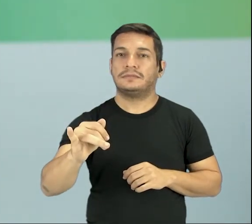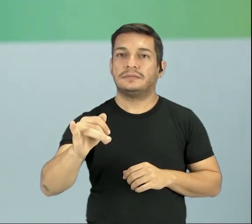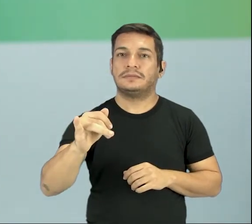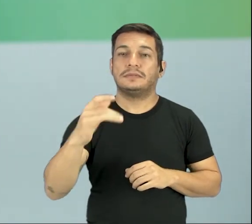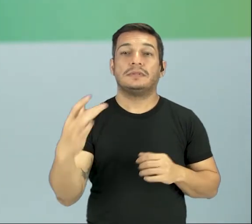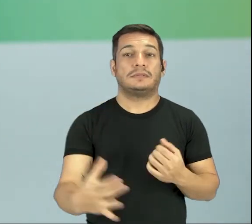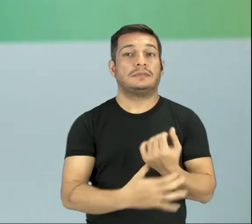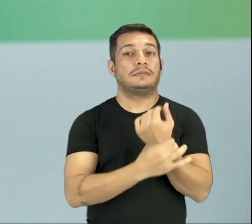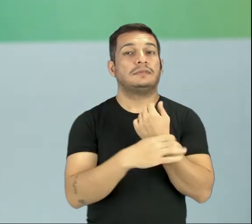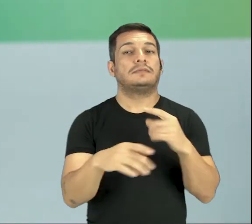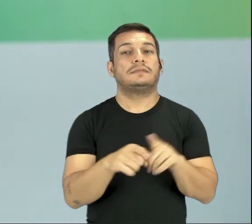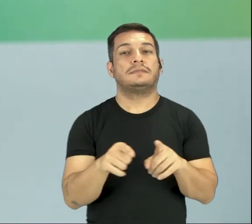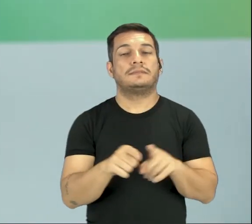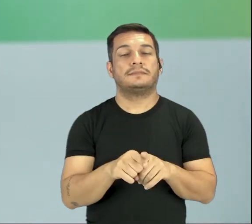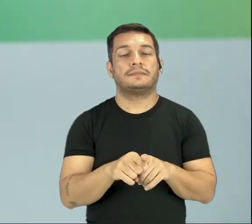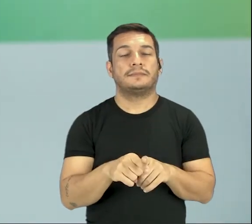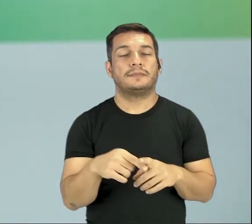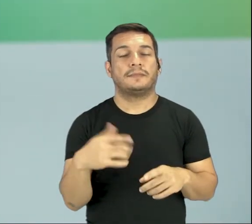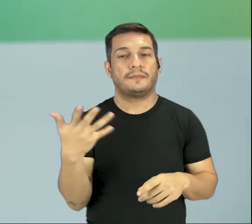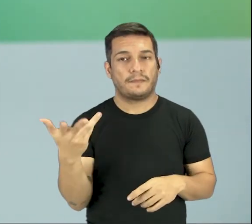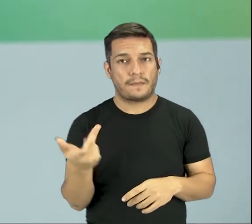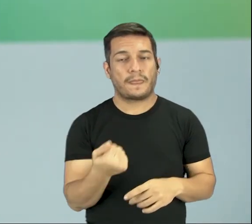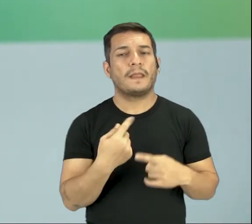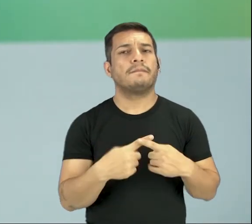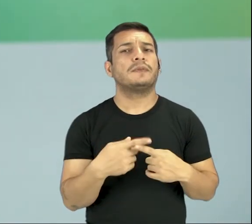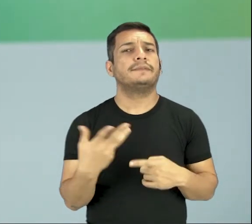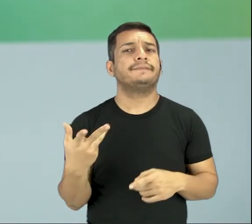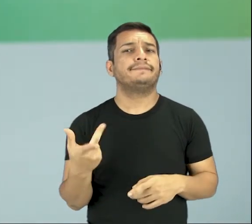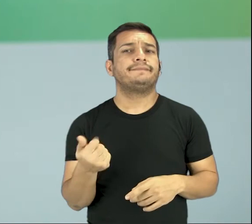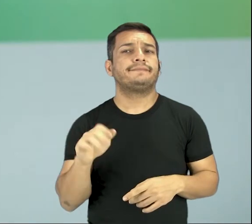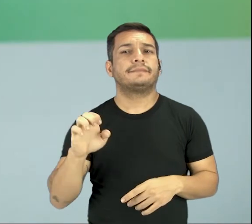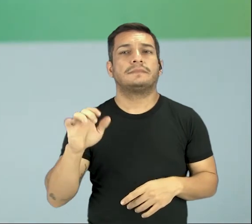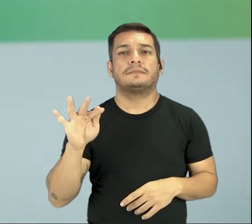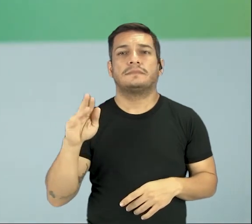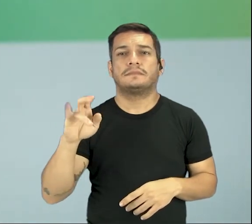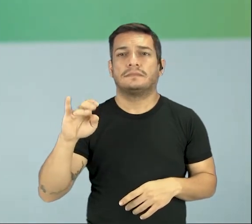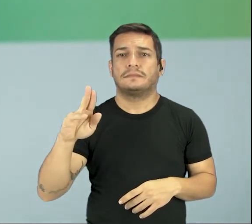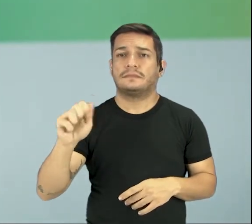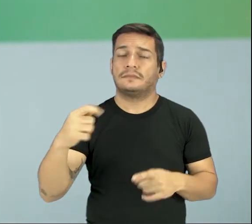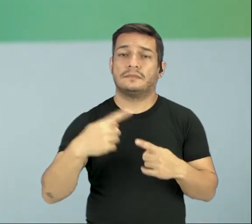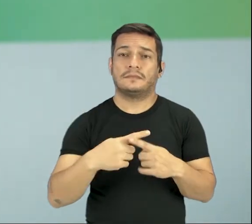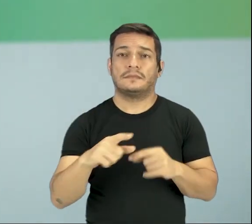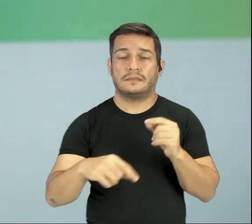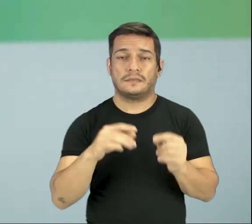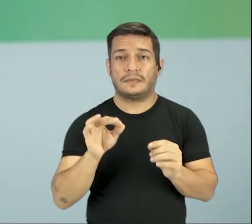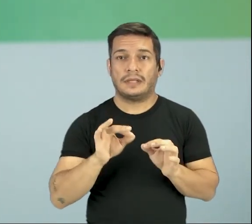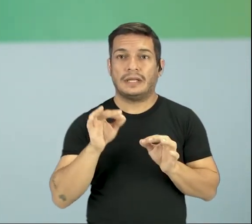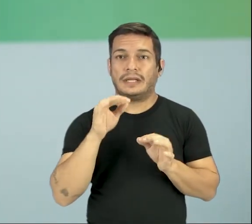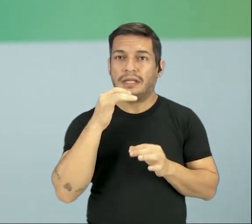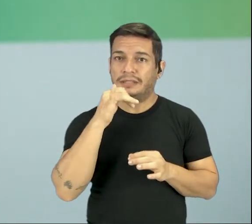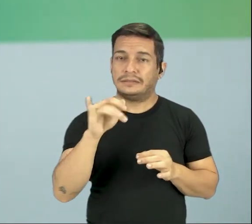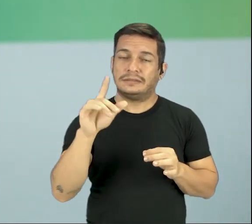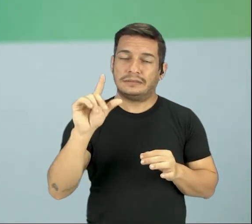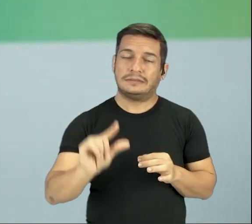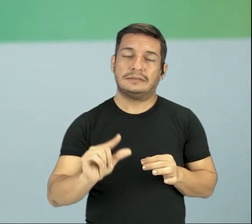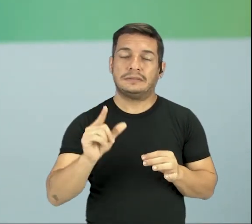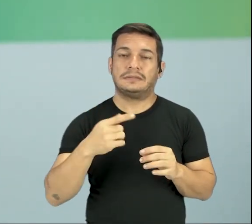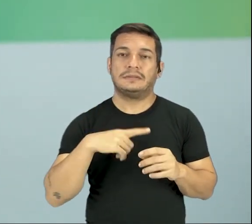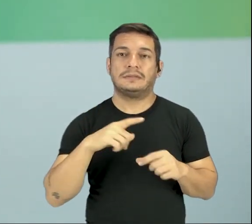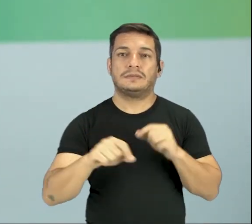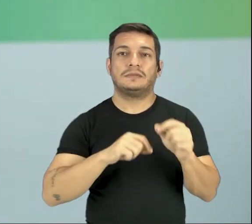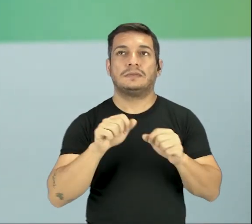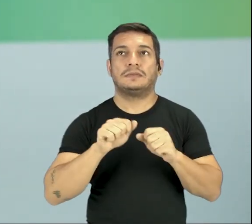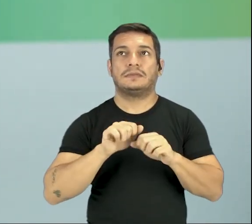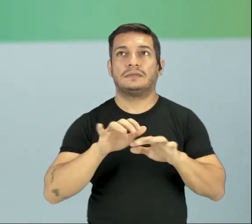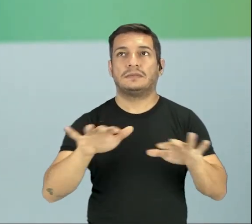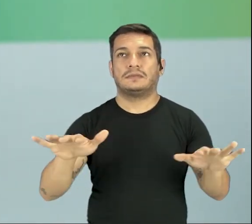de segurança e também de eficiência. Por que de eficiência? Porque se a tensão é muito pequena, vai haver muita dissipação de